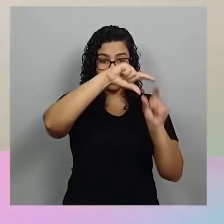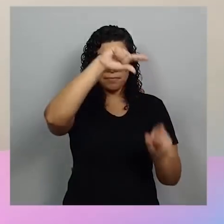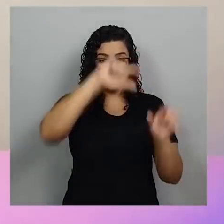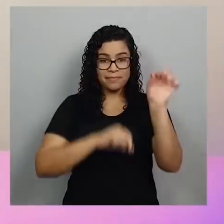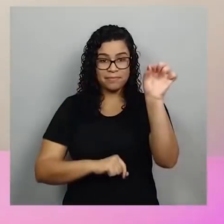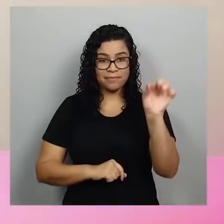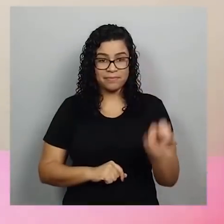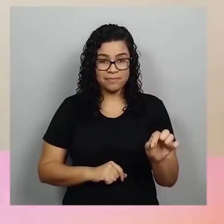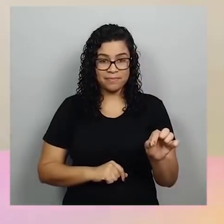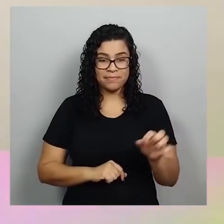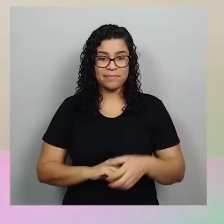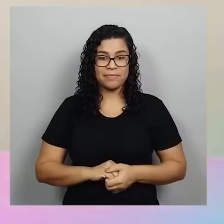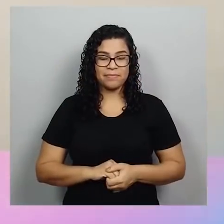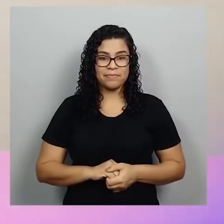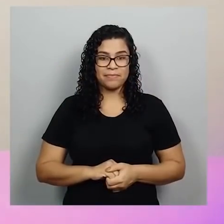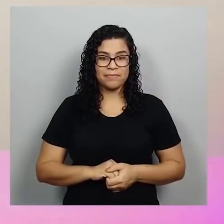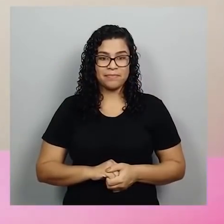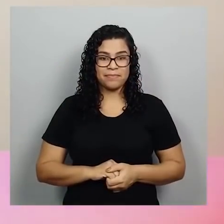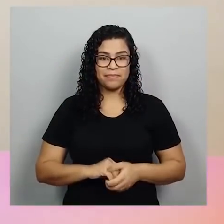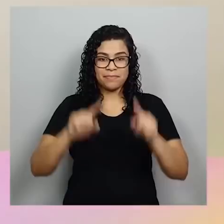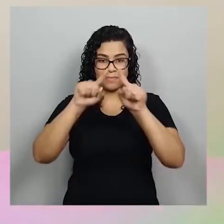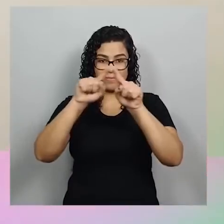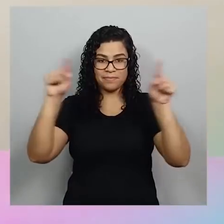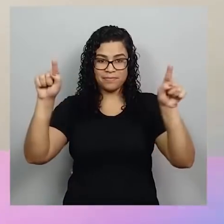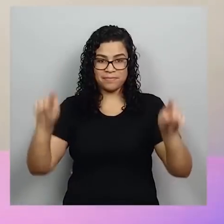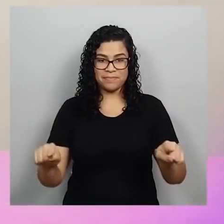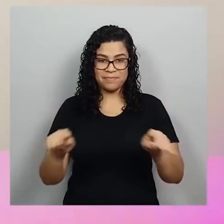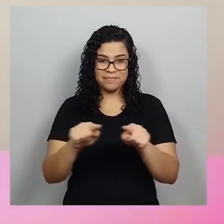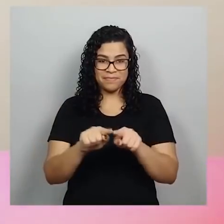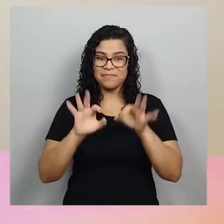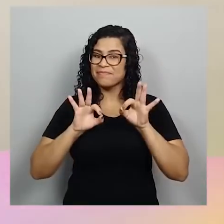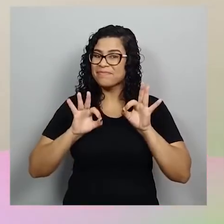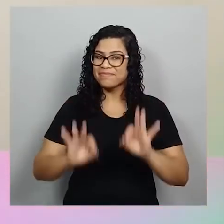Fazendo assim nos 4 lados.